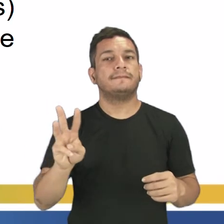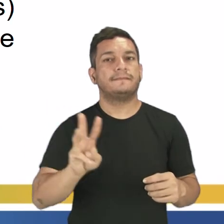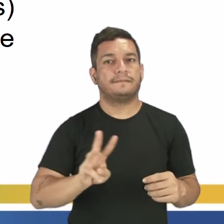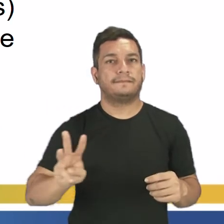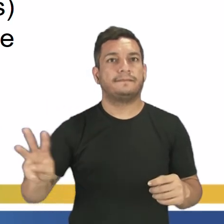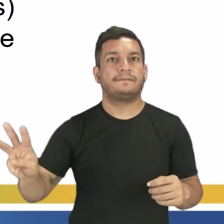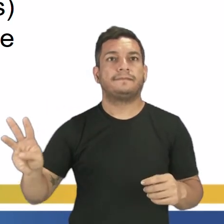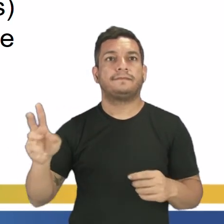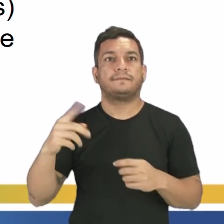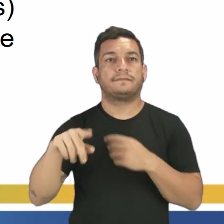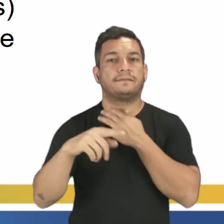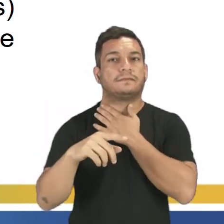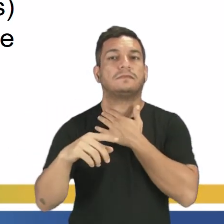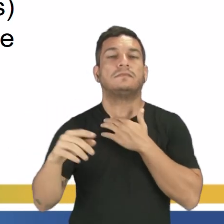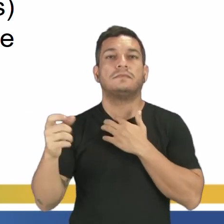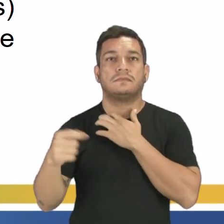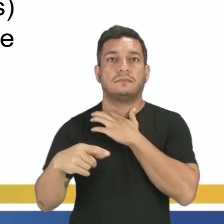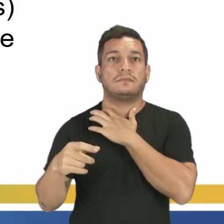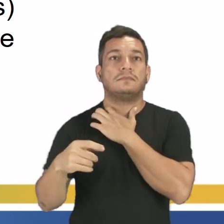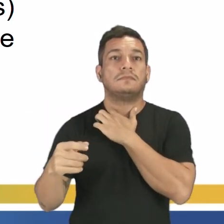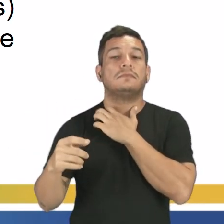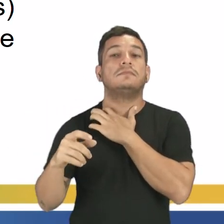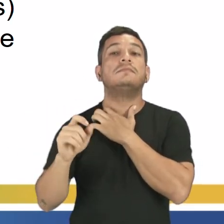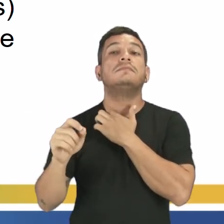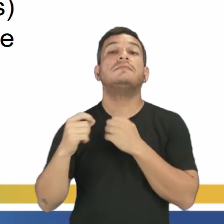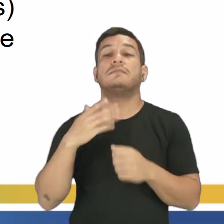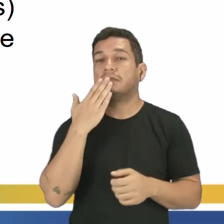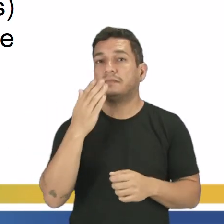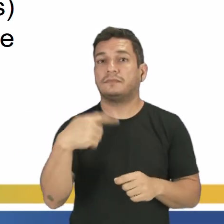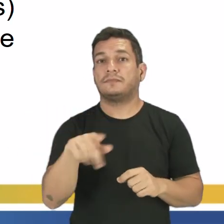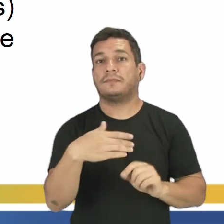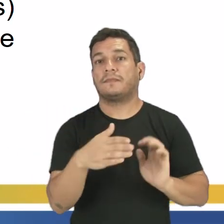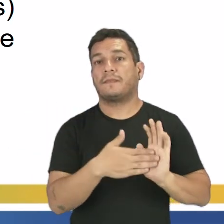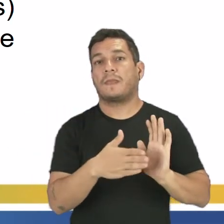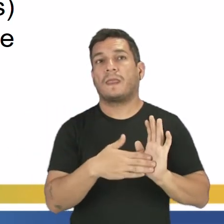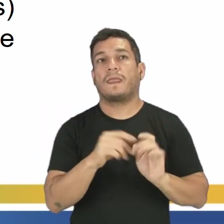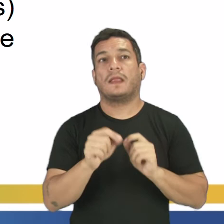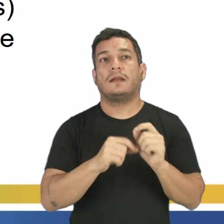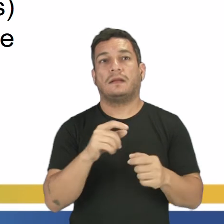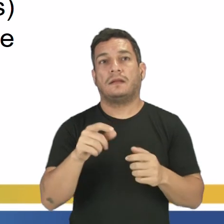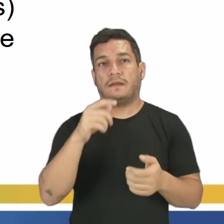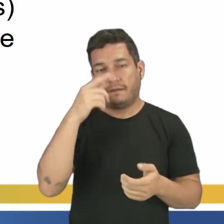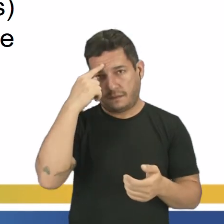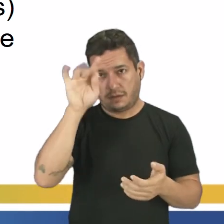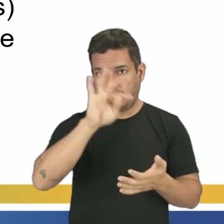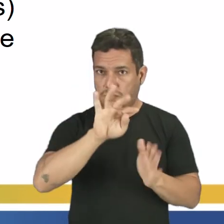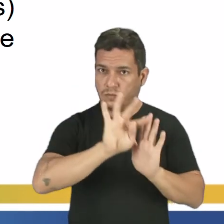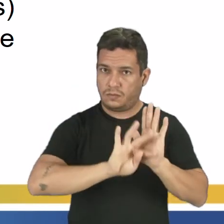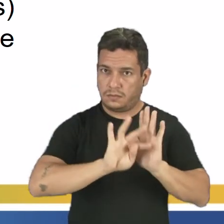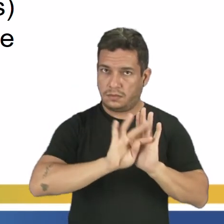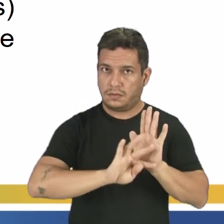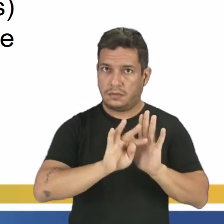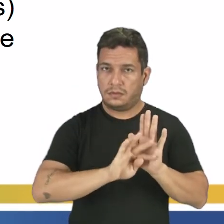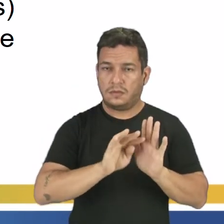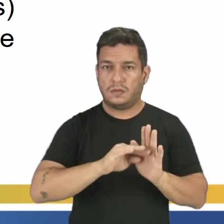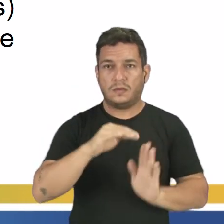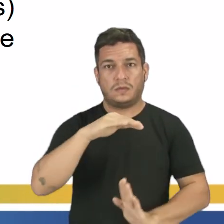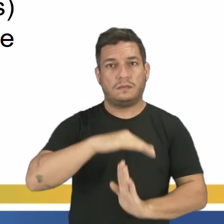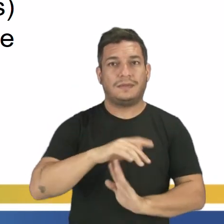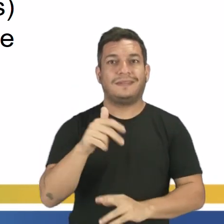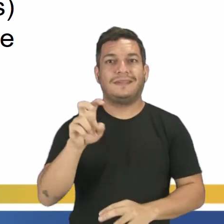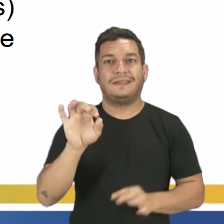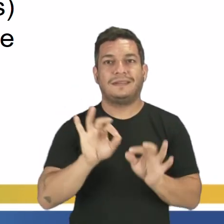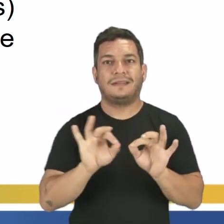nós estamos vendo aí em azul. O que eu estou pedindo que você faça? Elabore um texto com o mínimo de